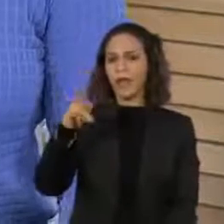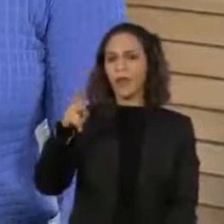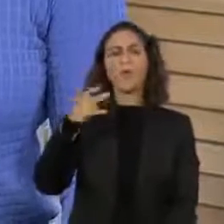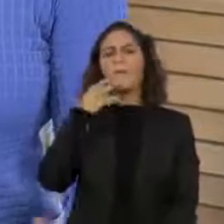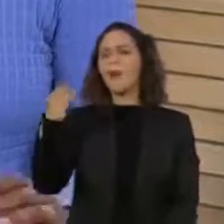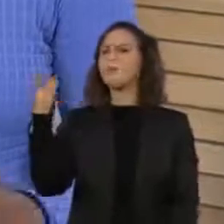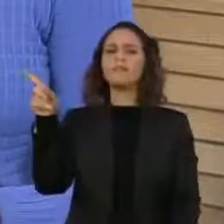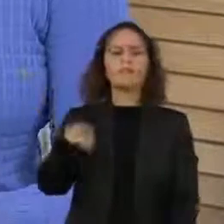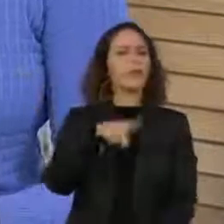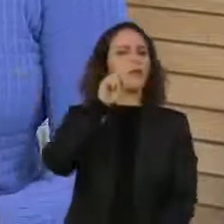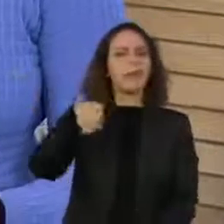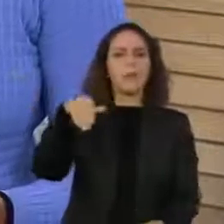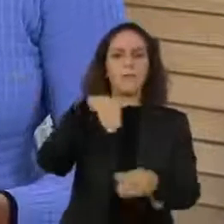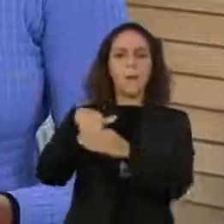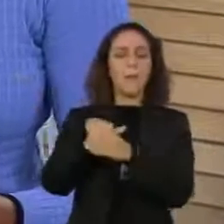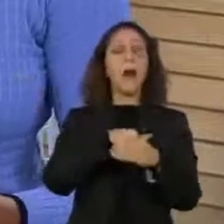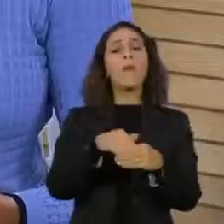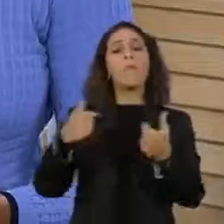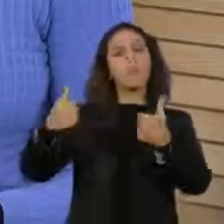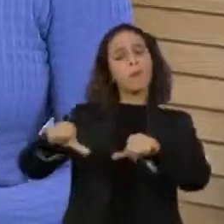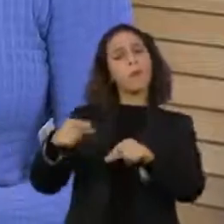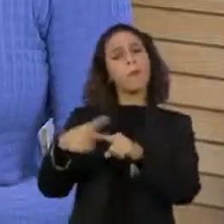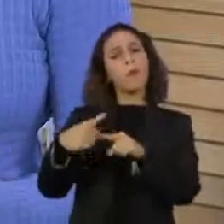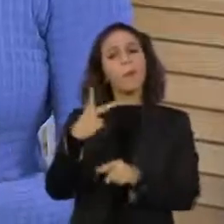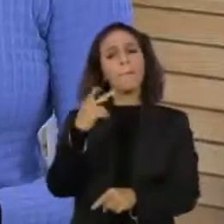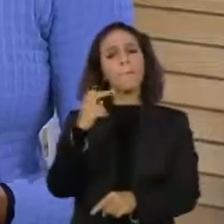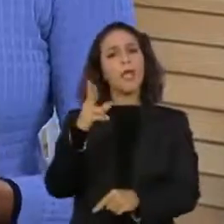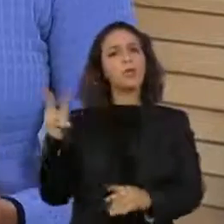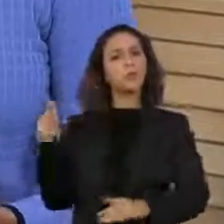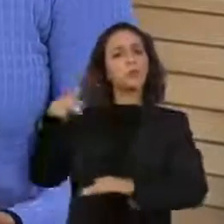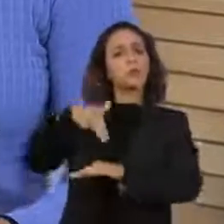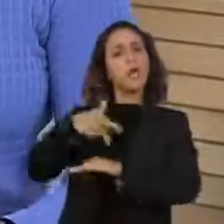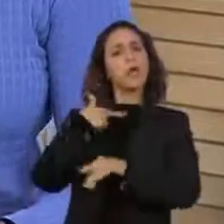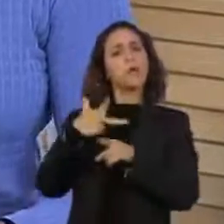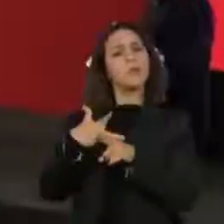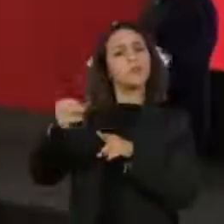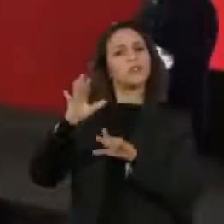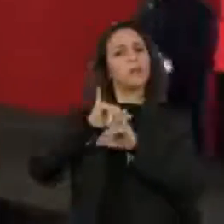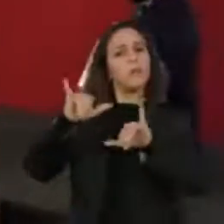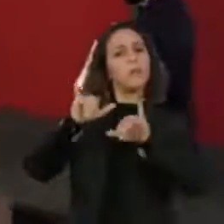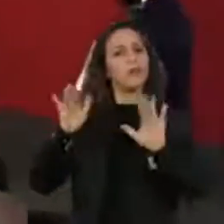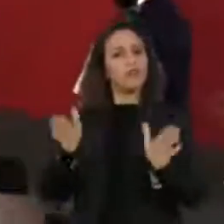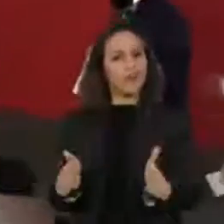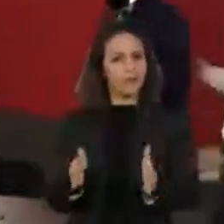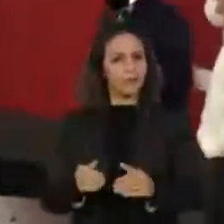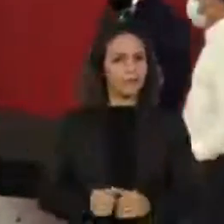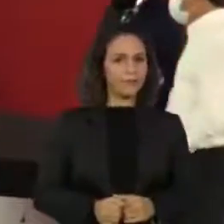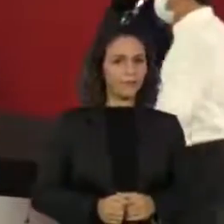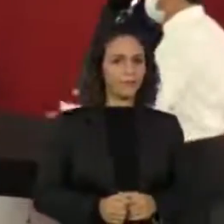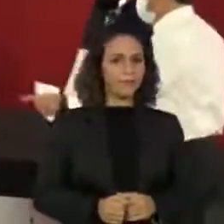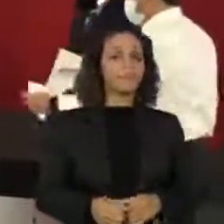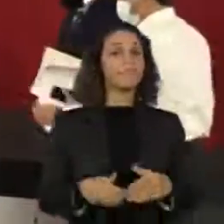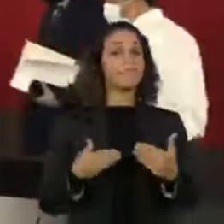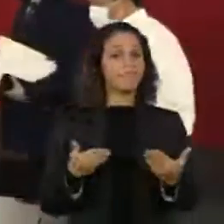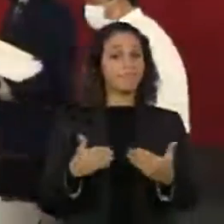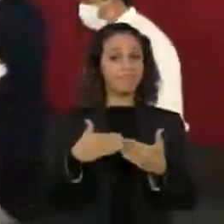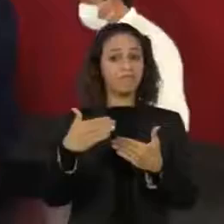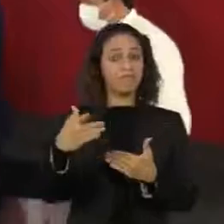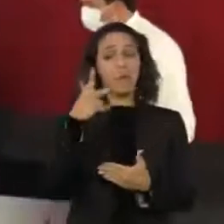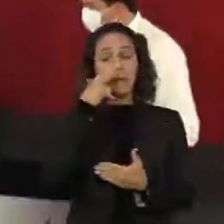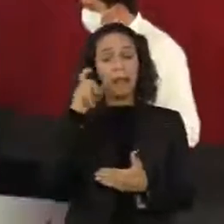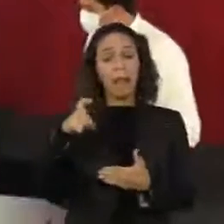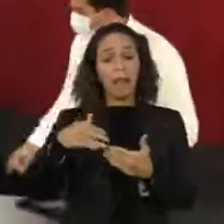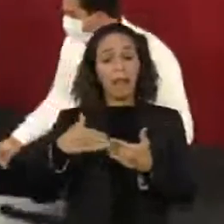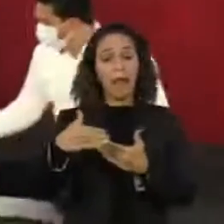anulação de votos depois do adversário Pedro Castilho se declarar um vencedor o time nem se de ser